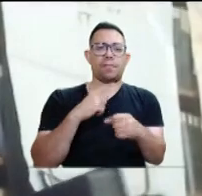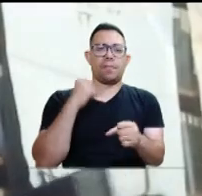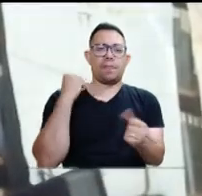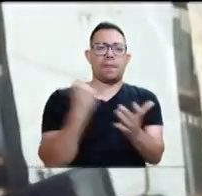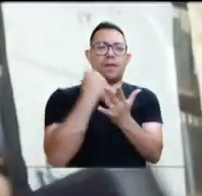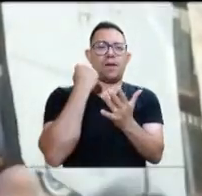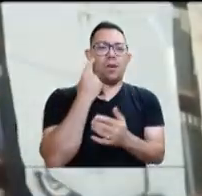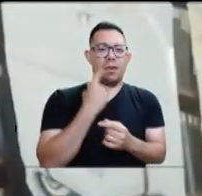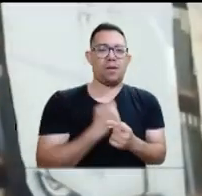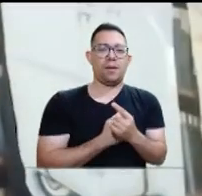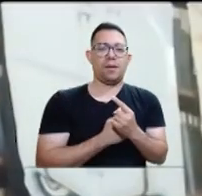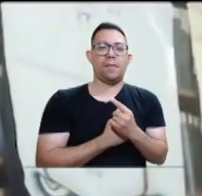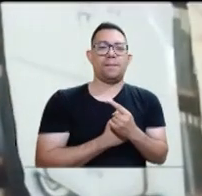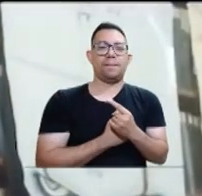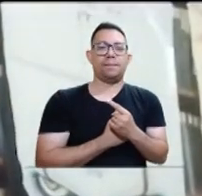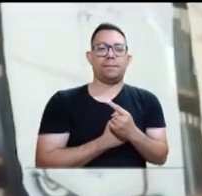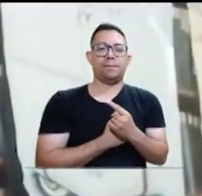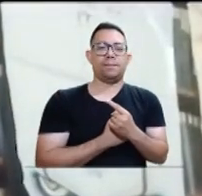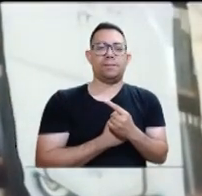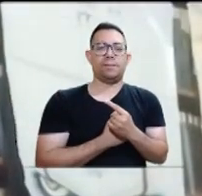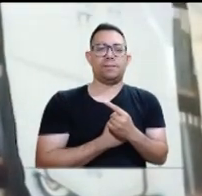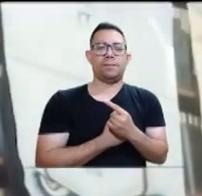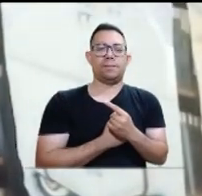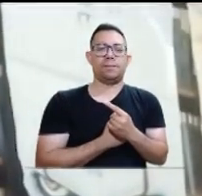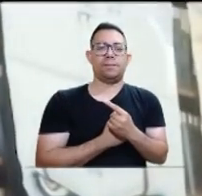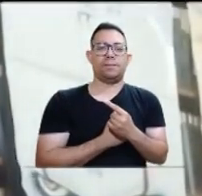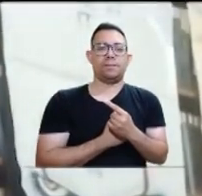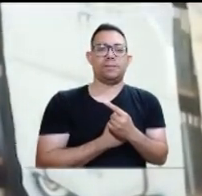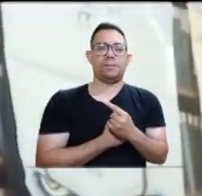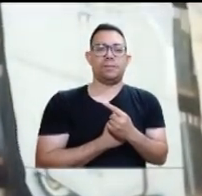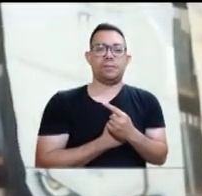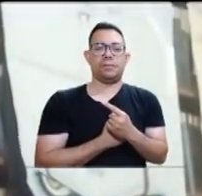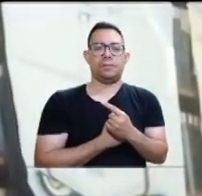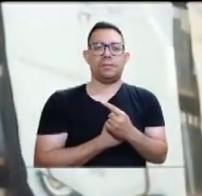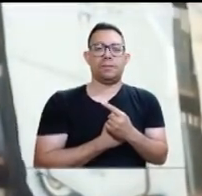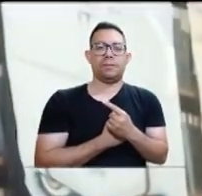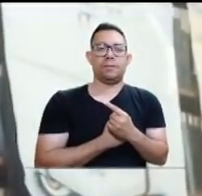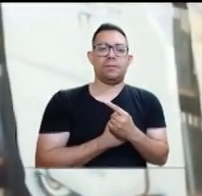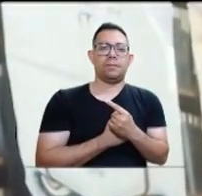a etiqueta da Gramofone,